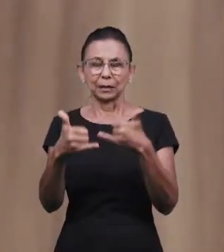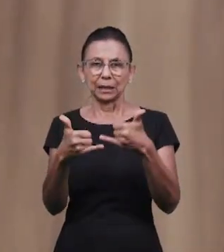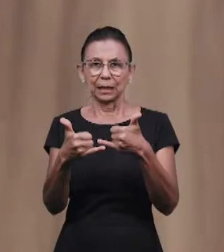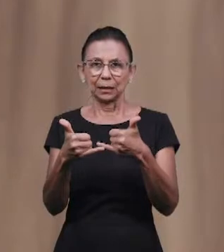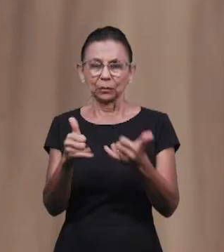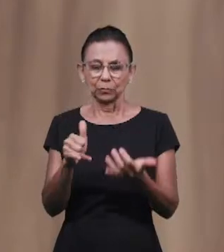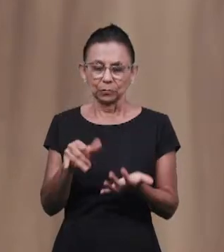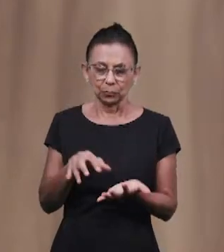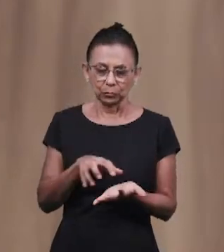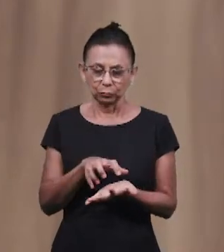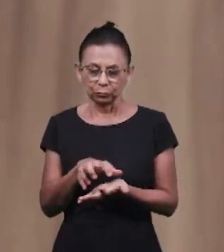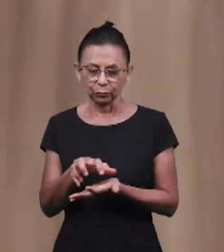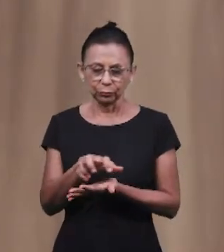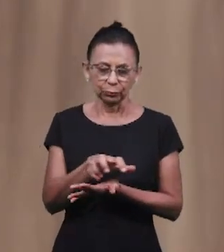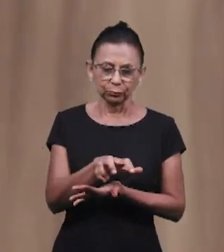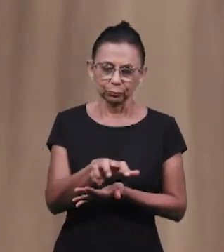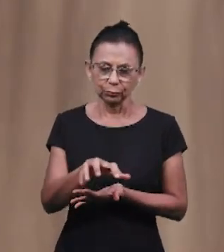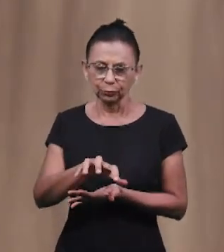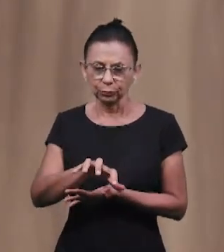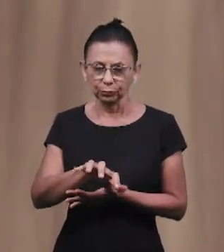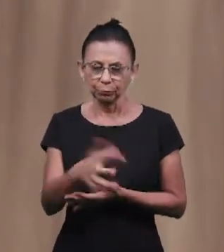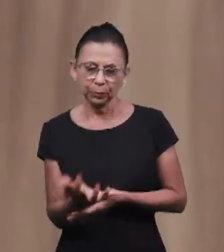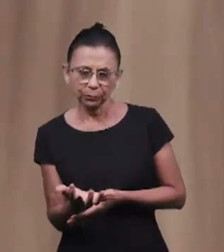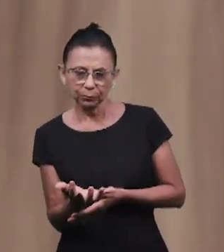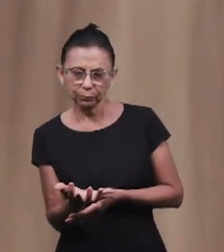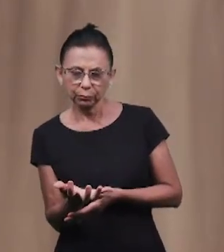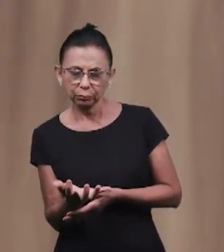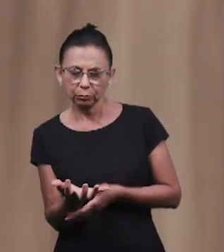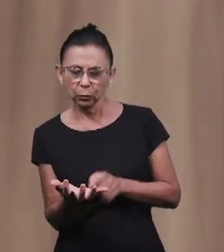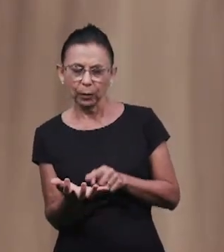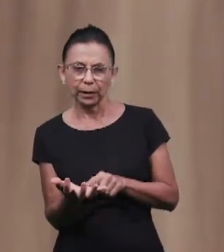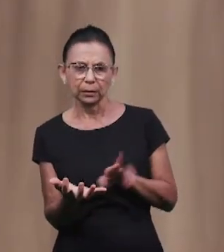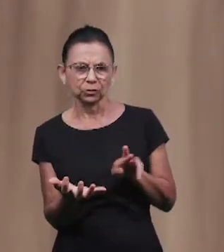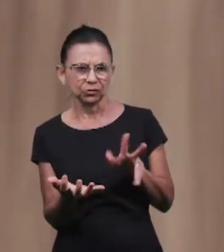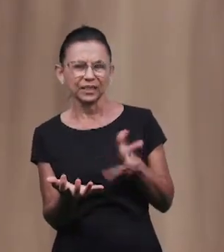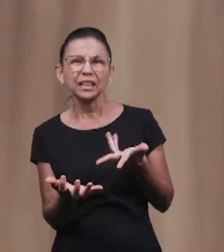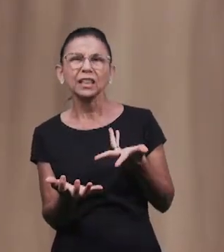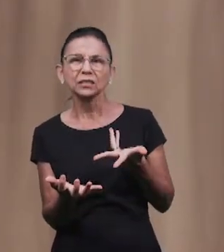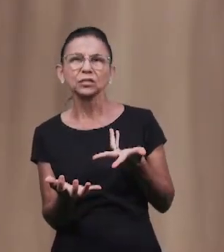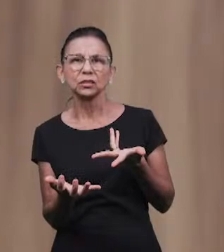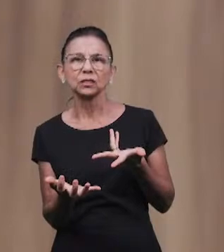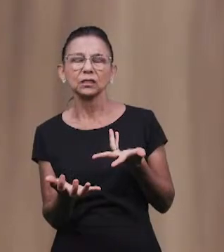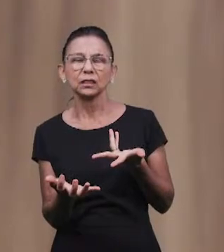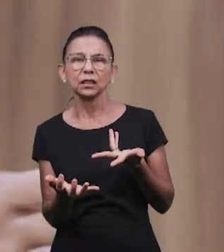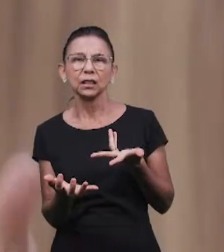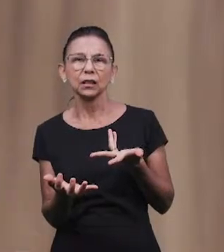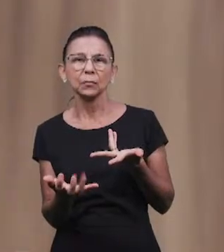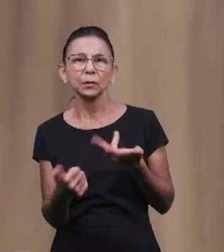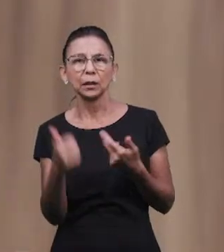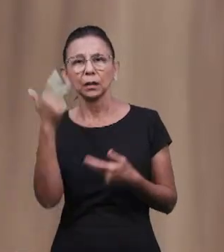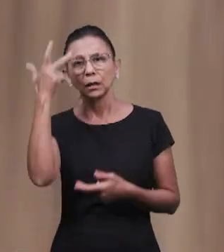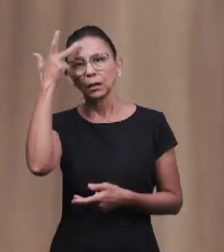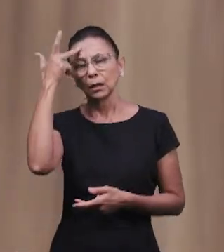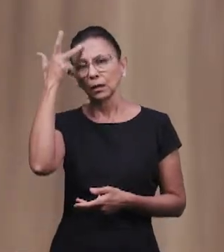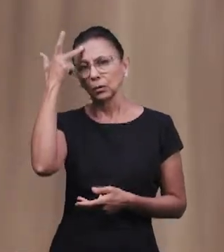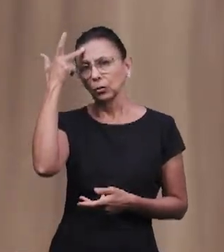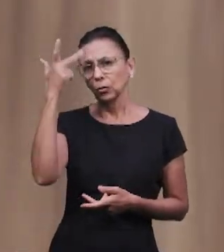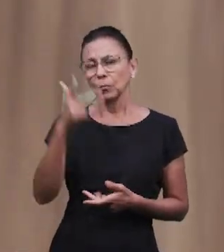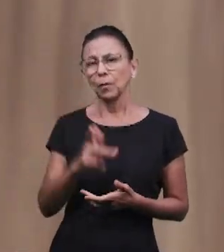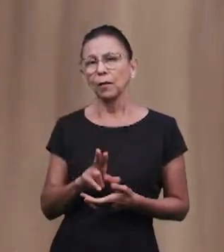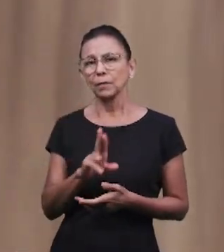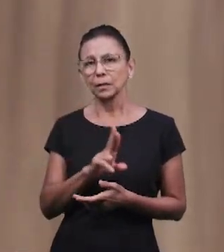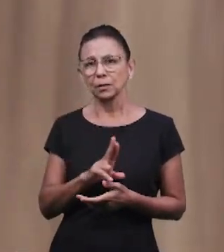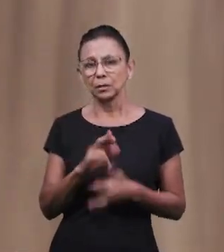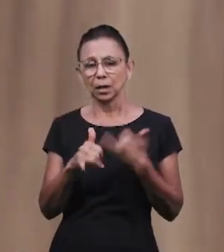cima, começou a girar a rodinha, ele está usando o brinquedo de uma forma não convencional, porque, né, na convenção social o